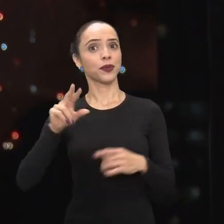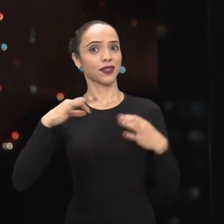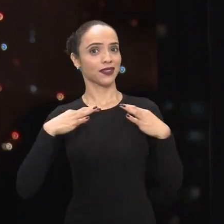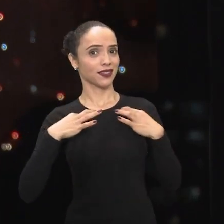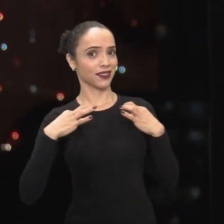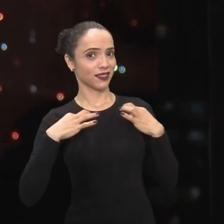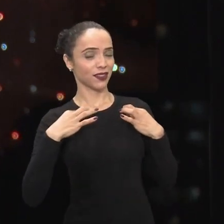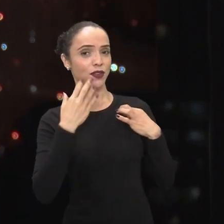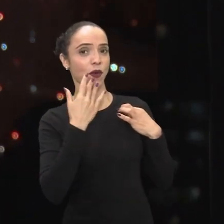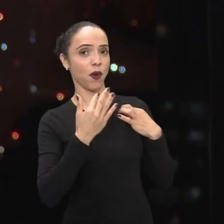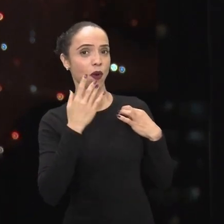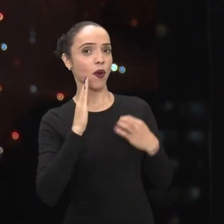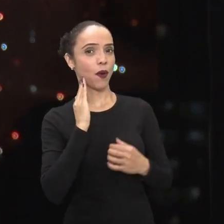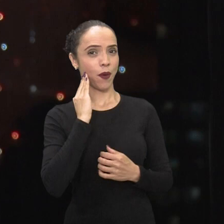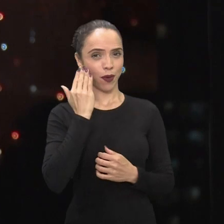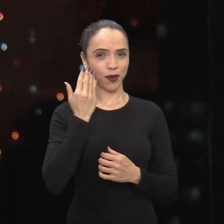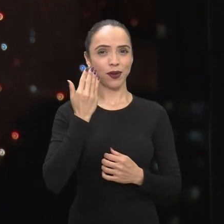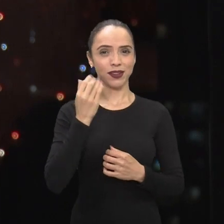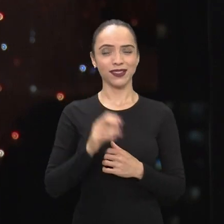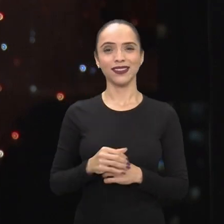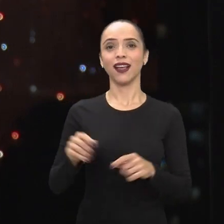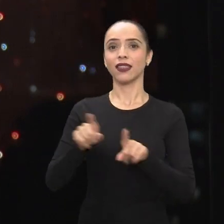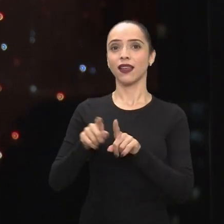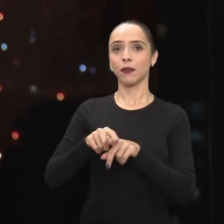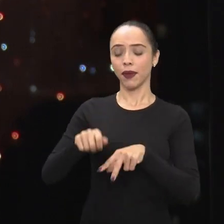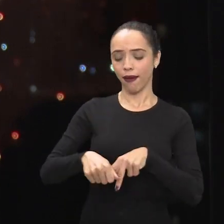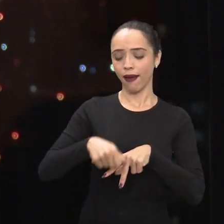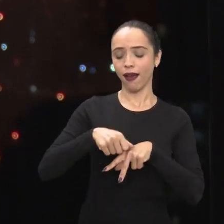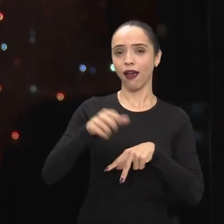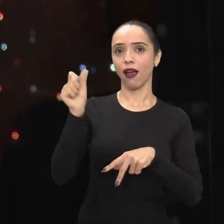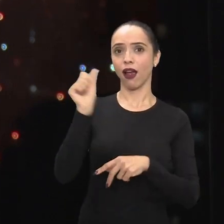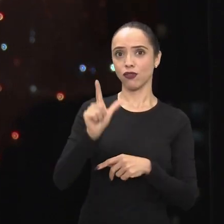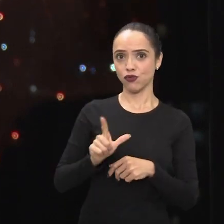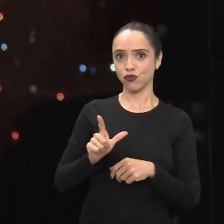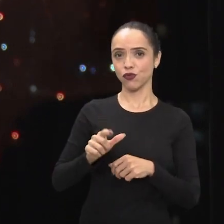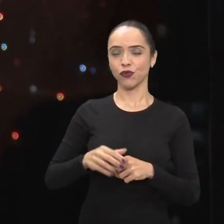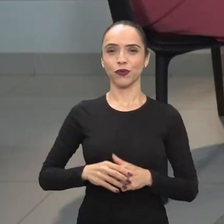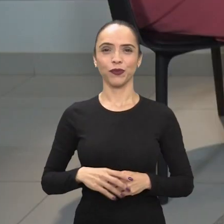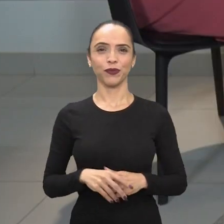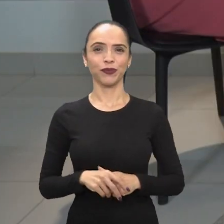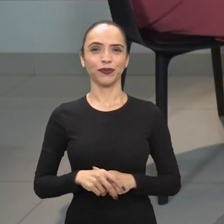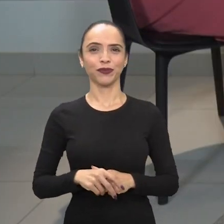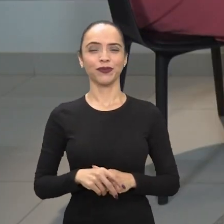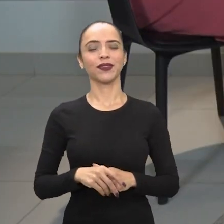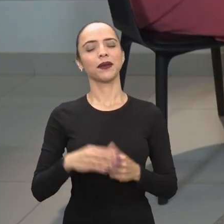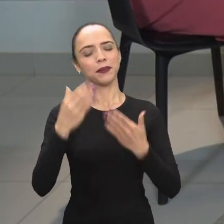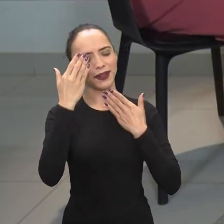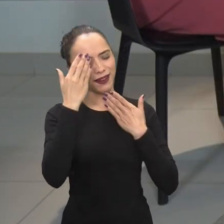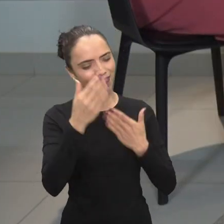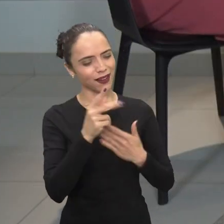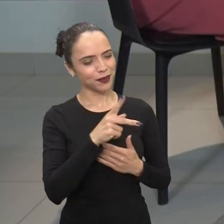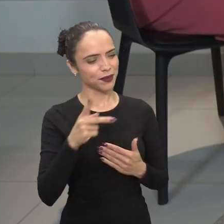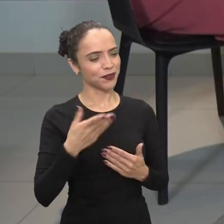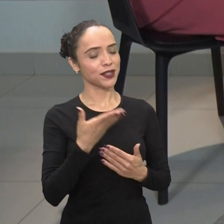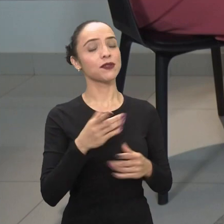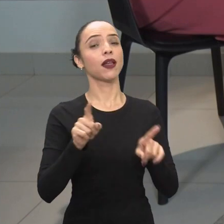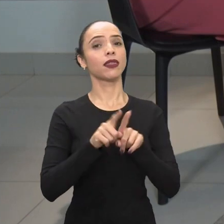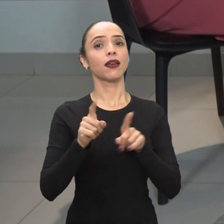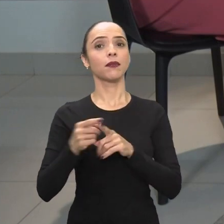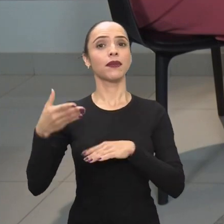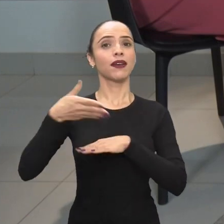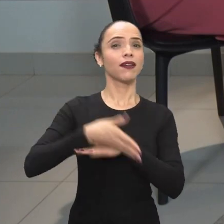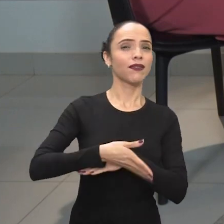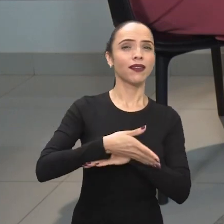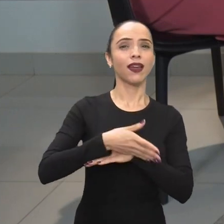Estou vestindo uma blusa cor de rosa e uma calça azul Obrigada professora também contamos com a presença